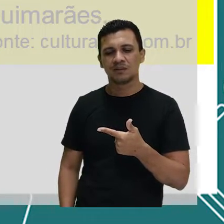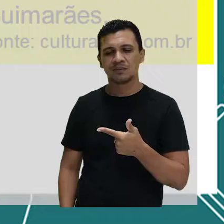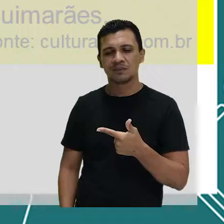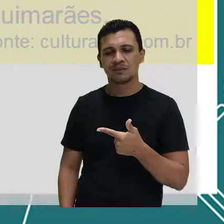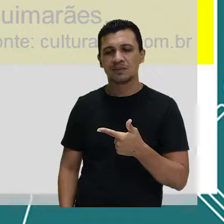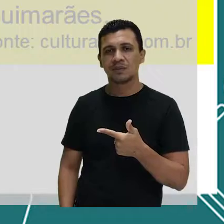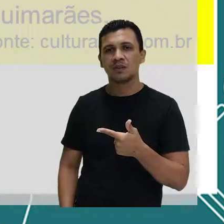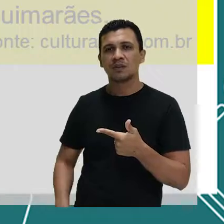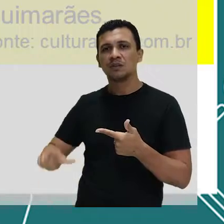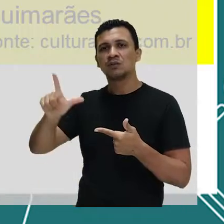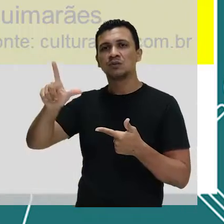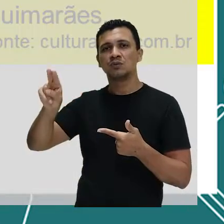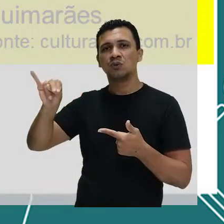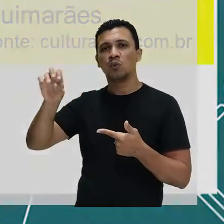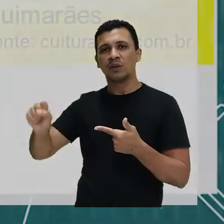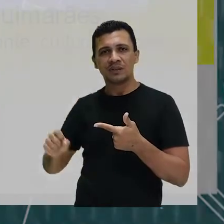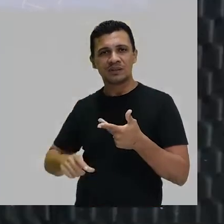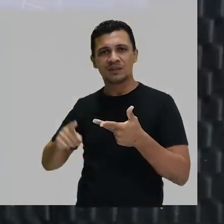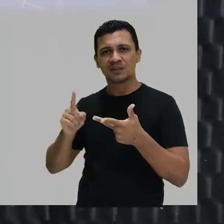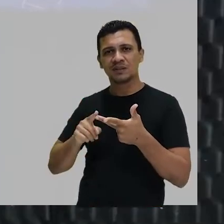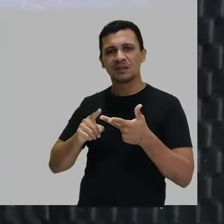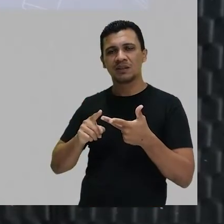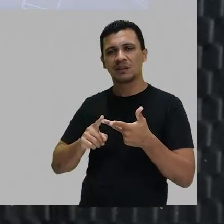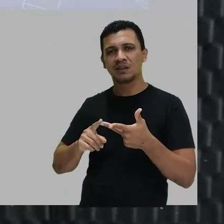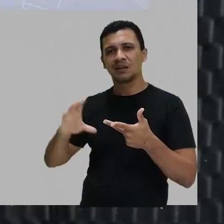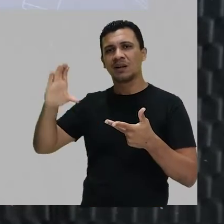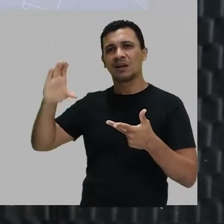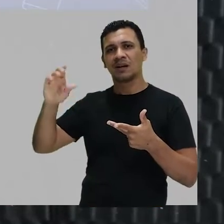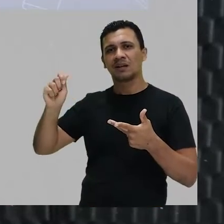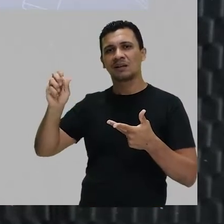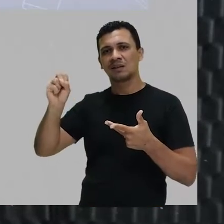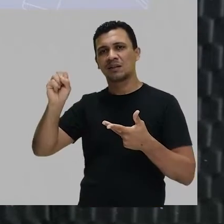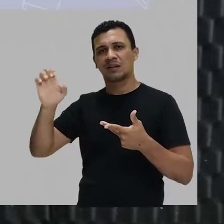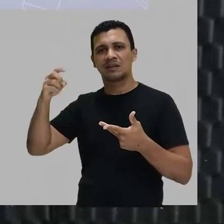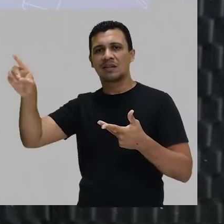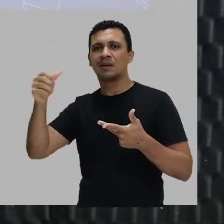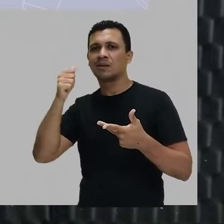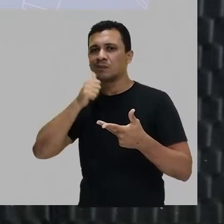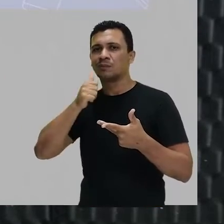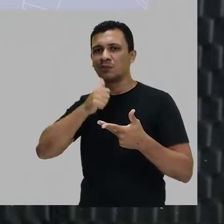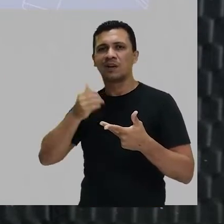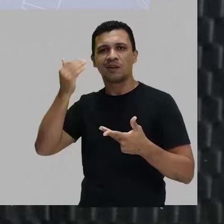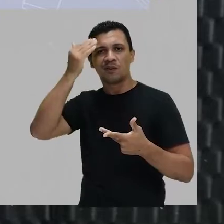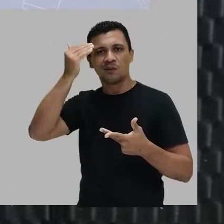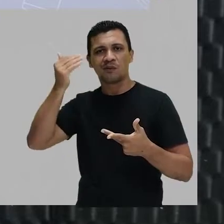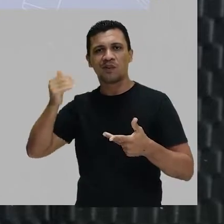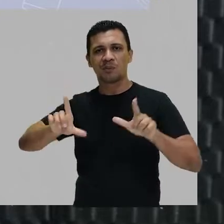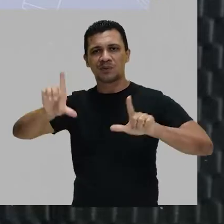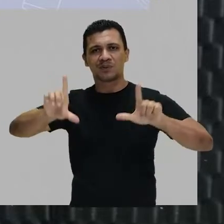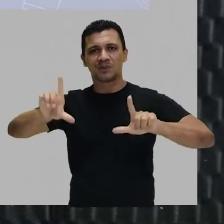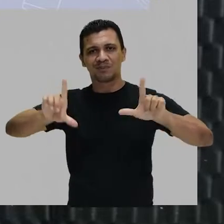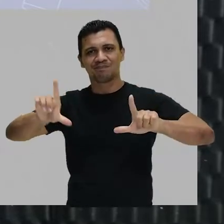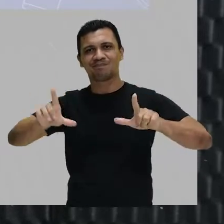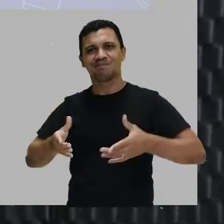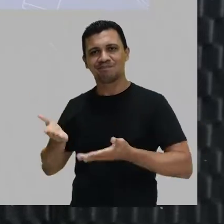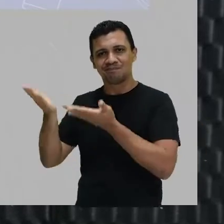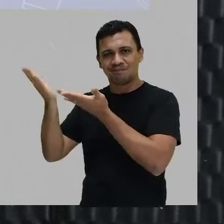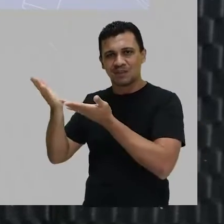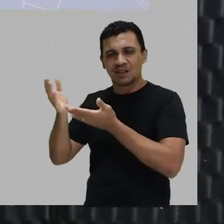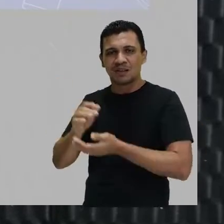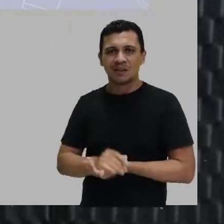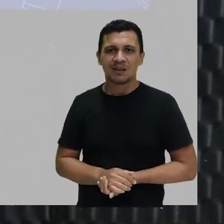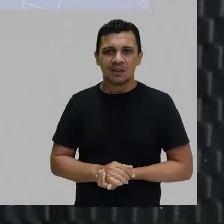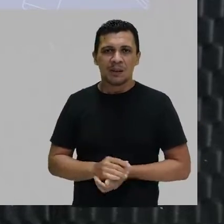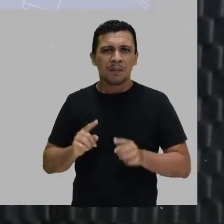cadê? Luiz Fernando Guimarães e a Regina Casé, que são atores, atrizes da Globo, entre outros, quase todos eles já passaram. Mas o interessante é que eles deram